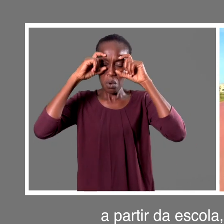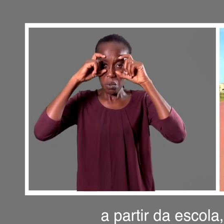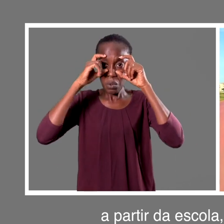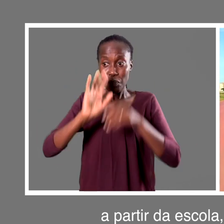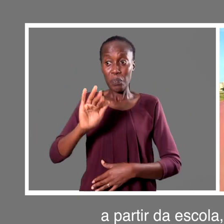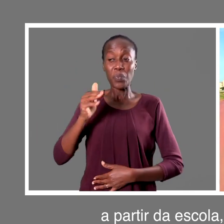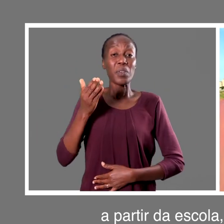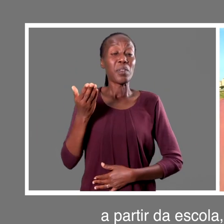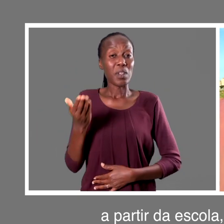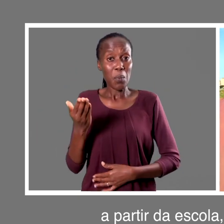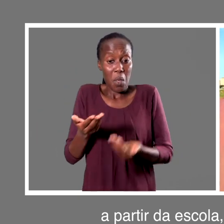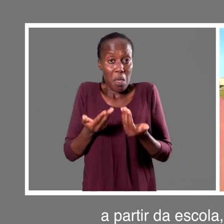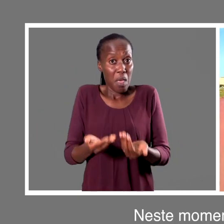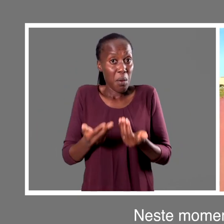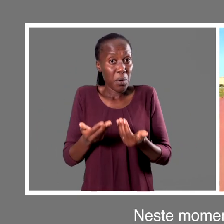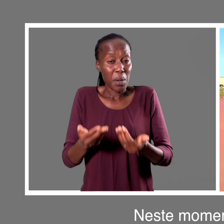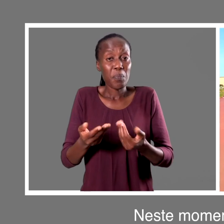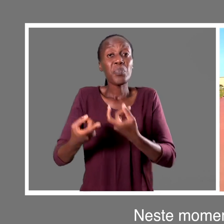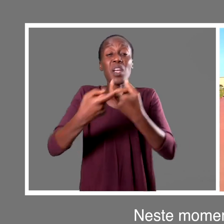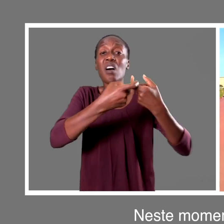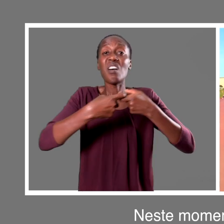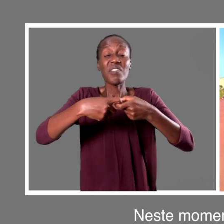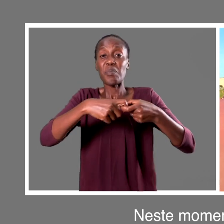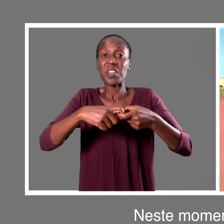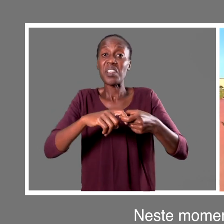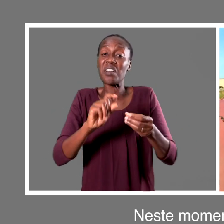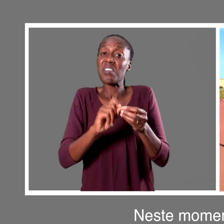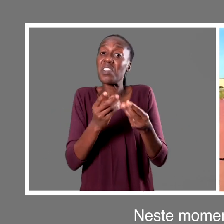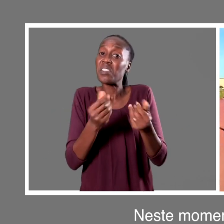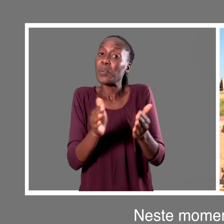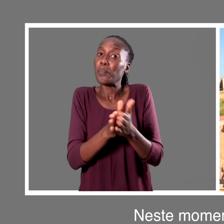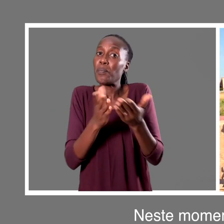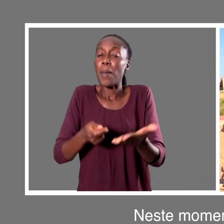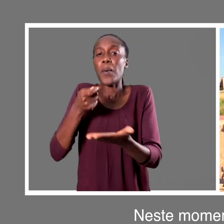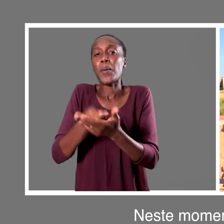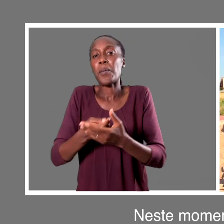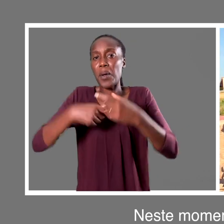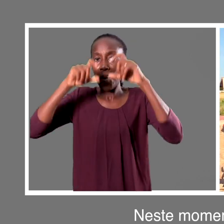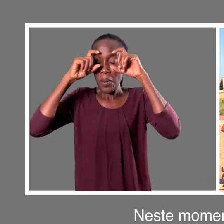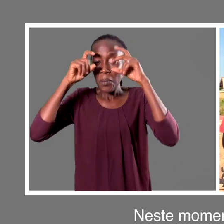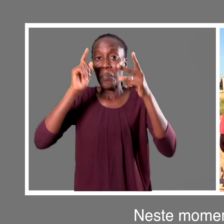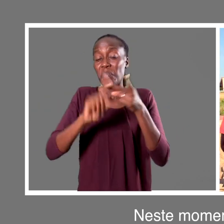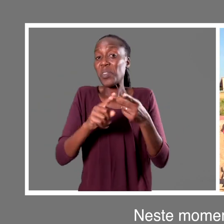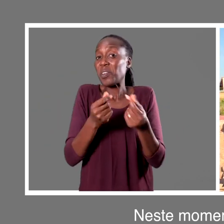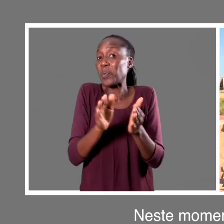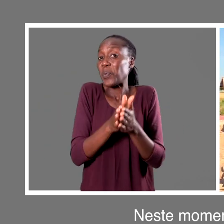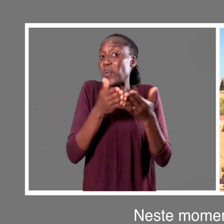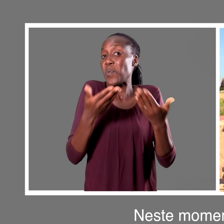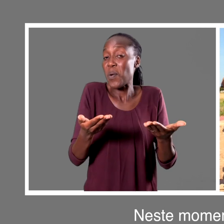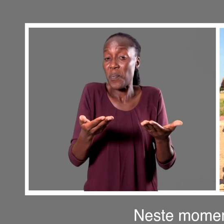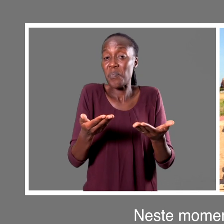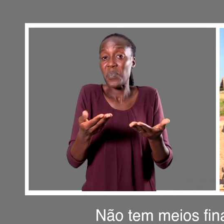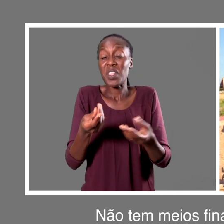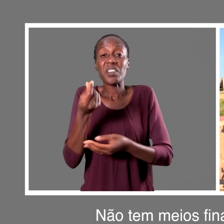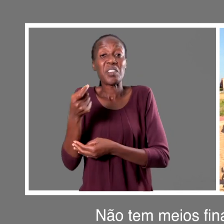não sei quantos, ela precisa de óculos. Então, neste momento, a família não se dispõe de possibilidade de